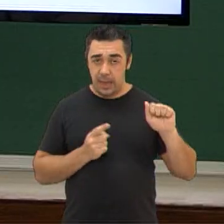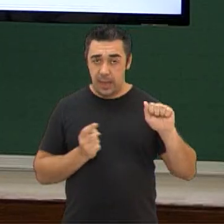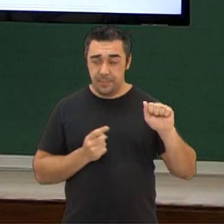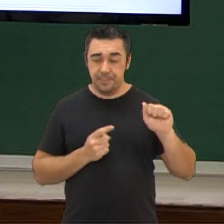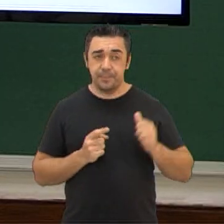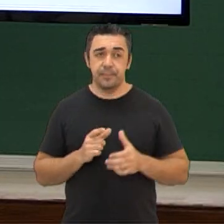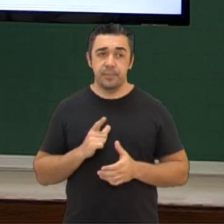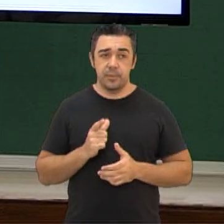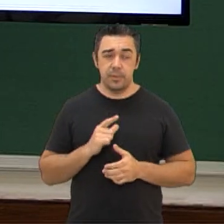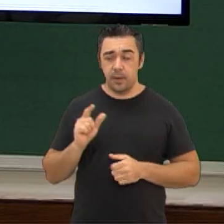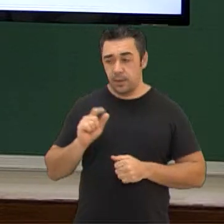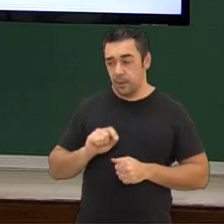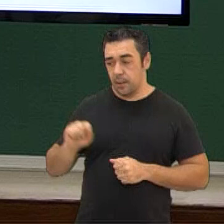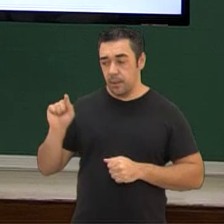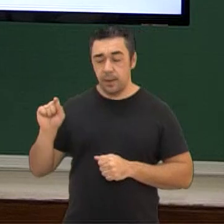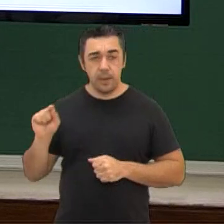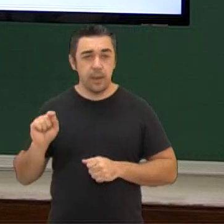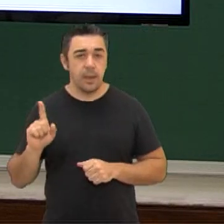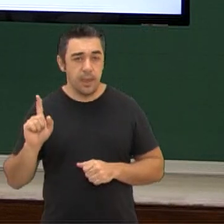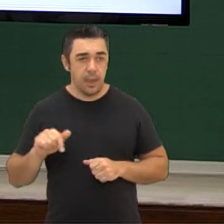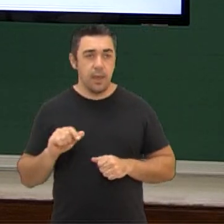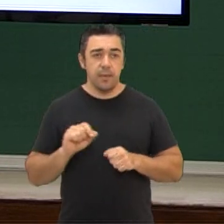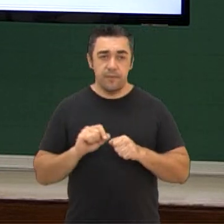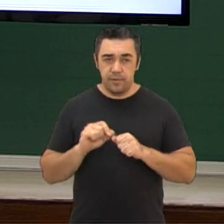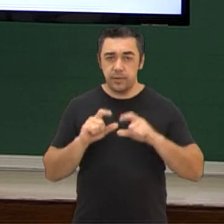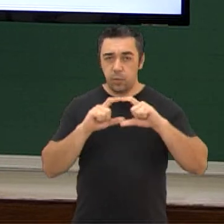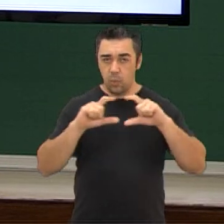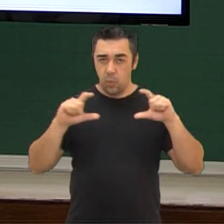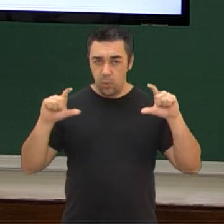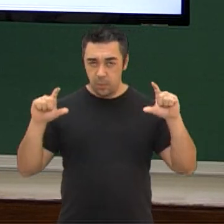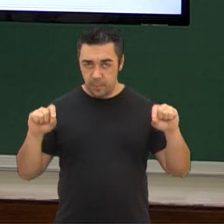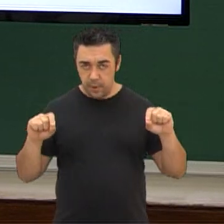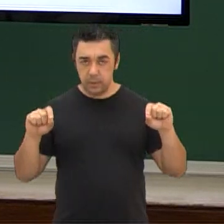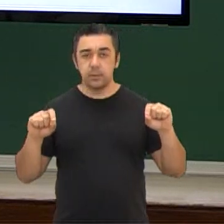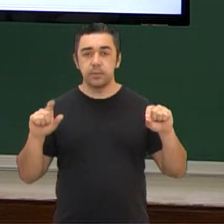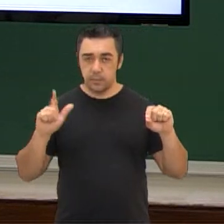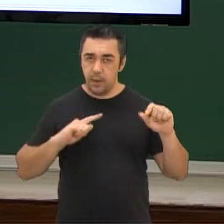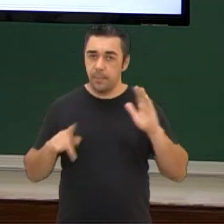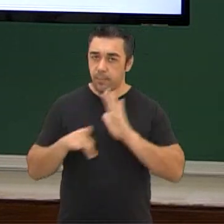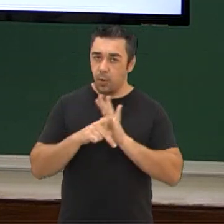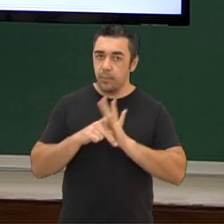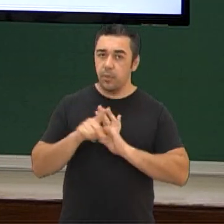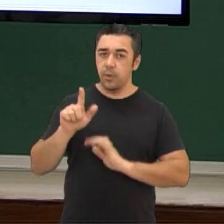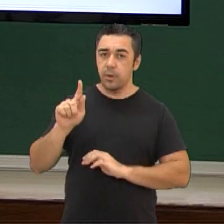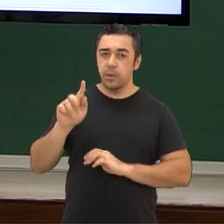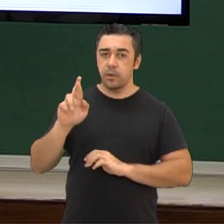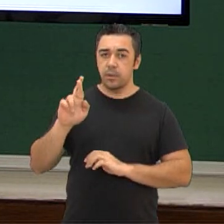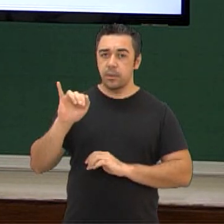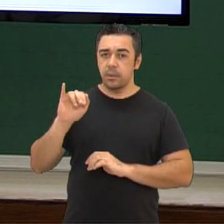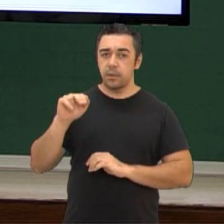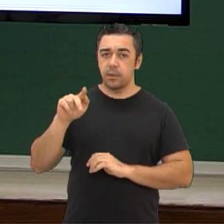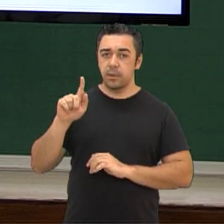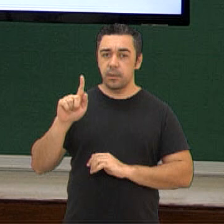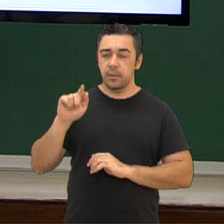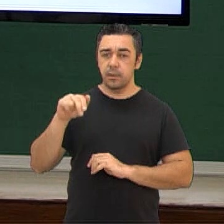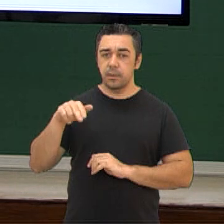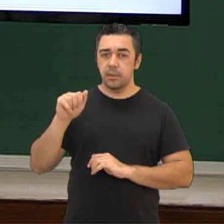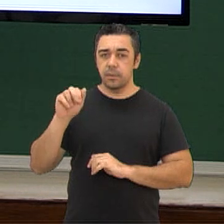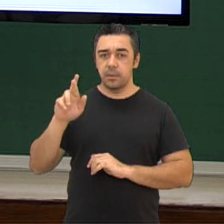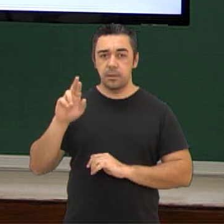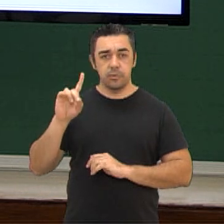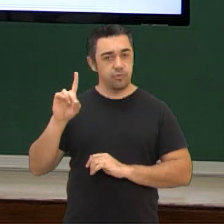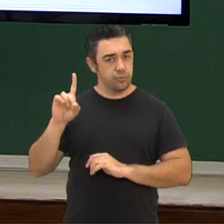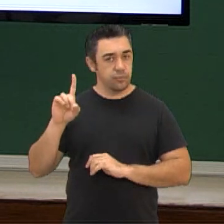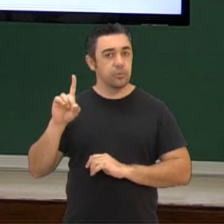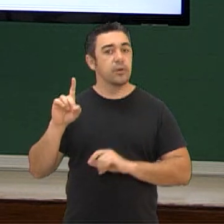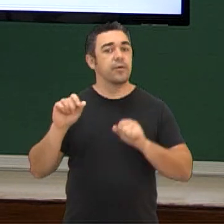Eu tenho o meu produto A, que vai formar um composto de Grignard, certo? E esse composto de Grignard